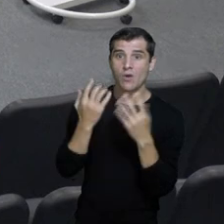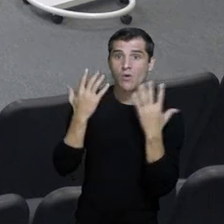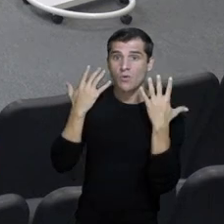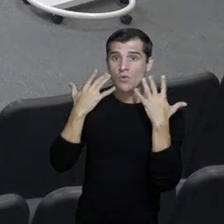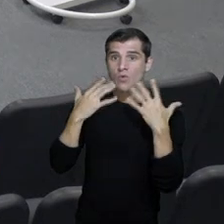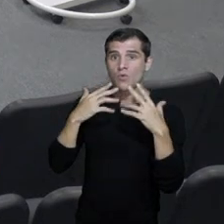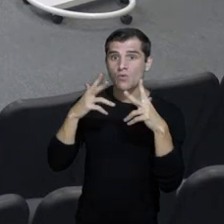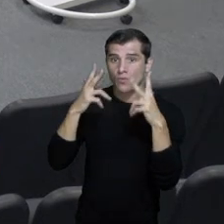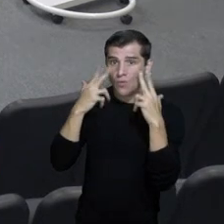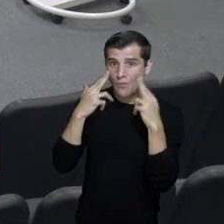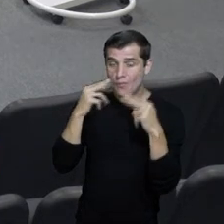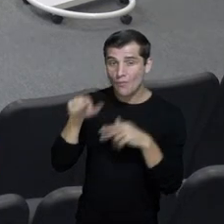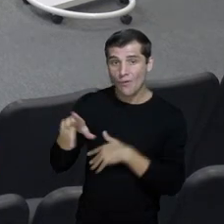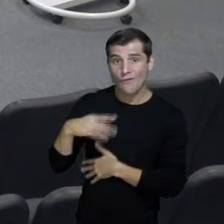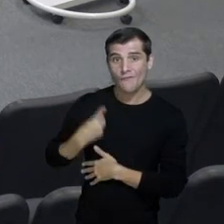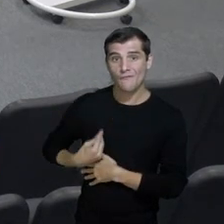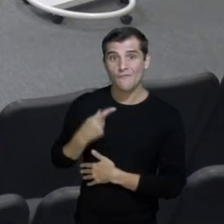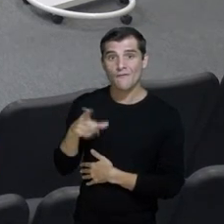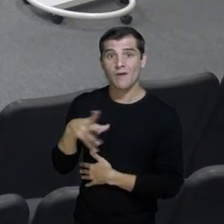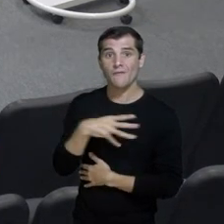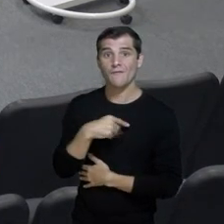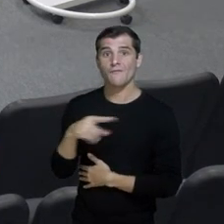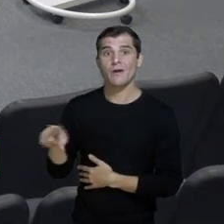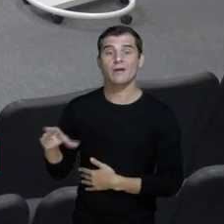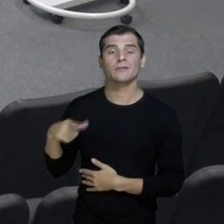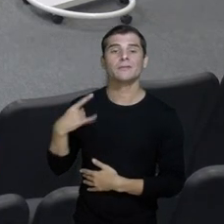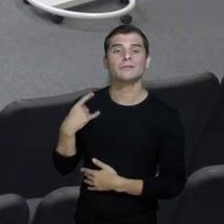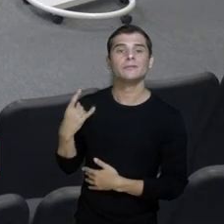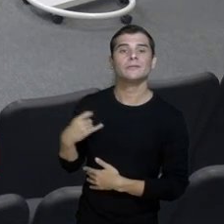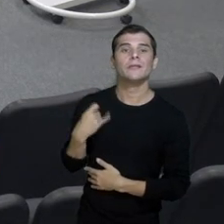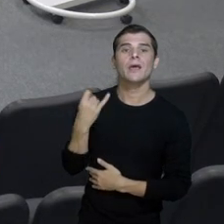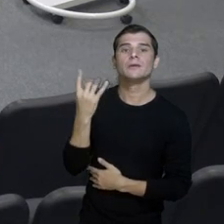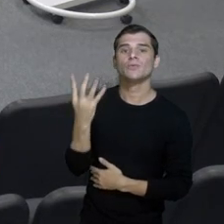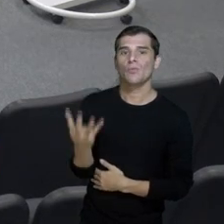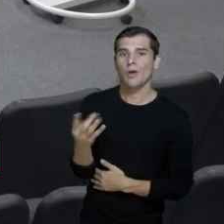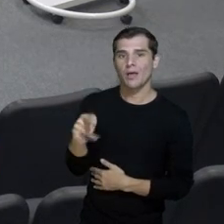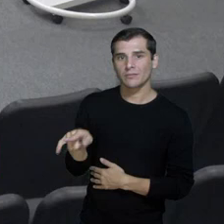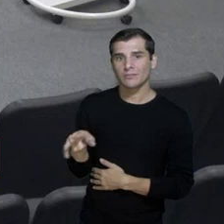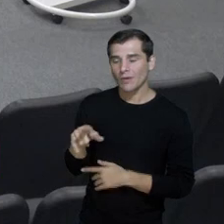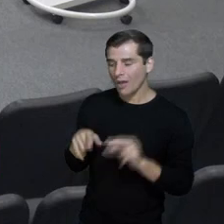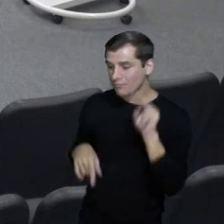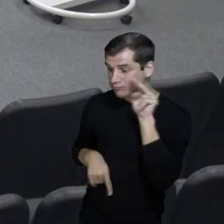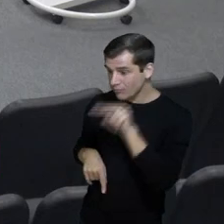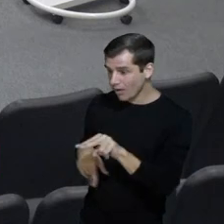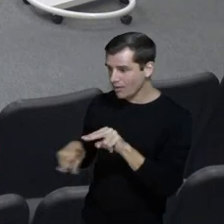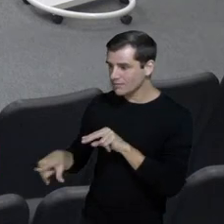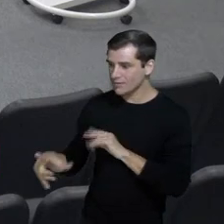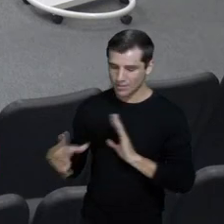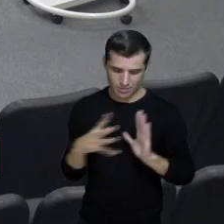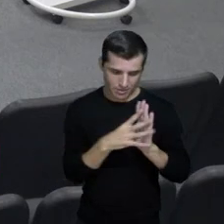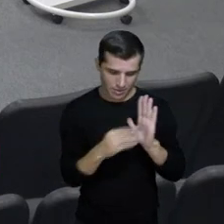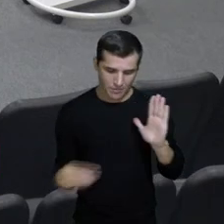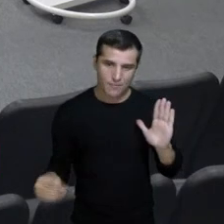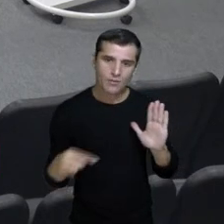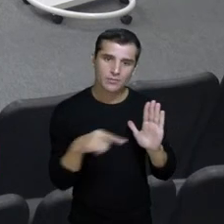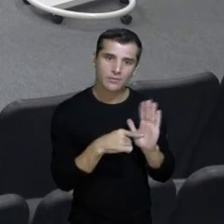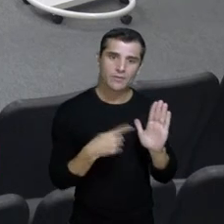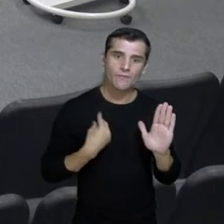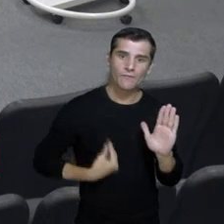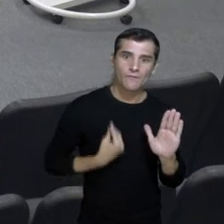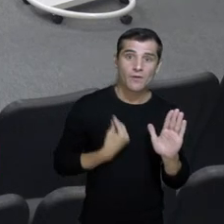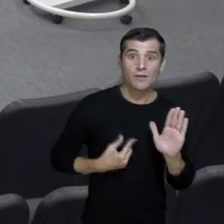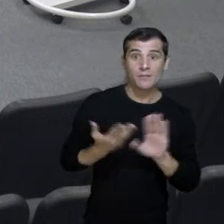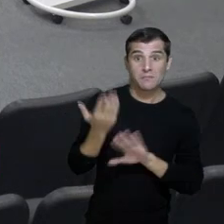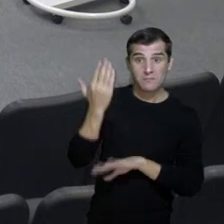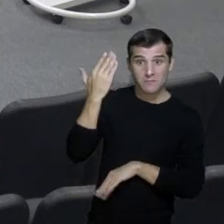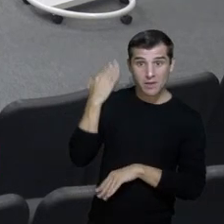anos então eu já observo um outro movimento é alguém que também observa muito o meu exemplo que talvez lá atrás os meus